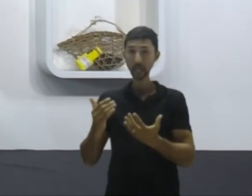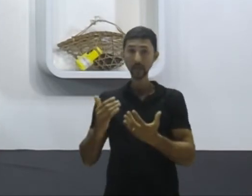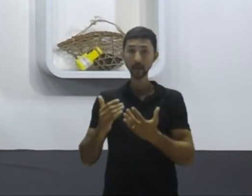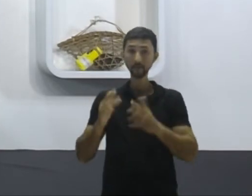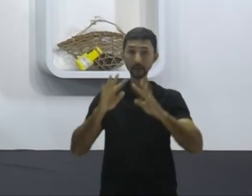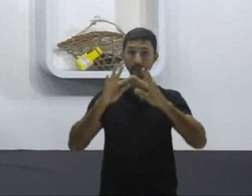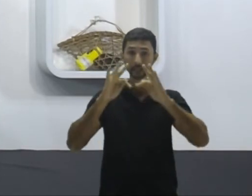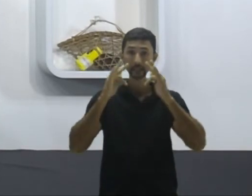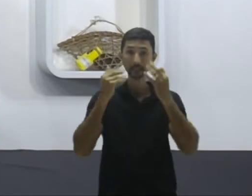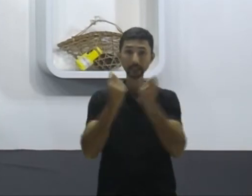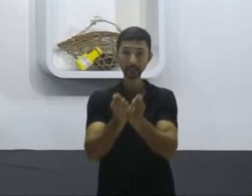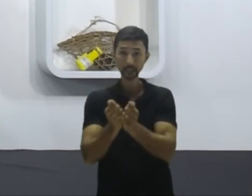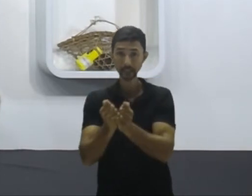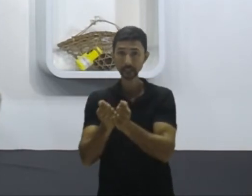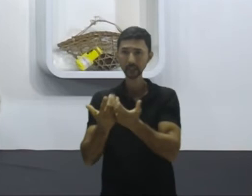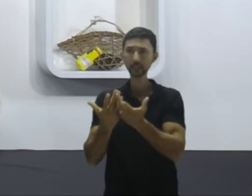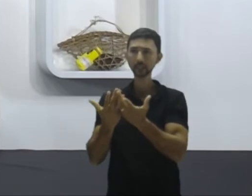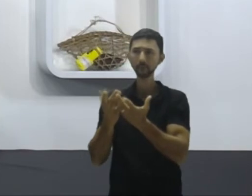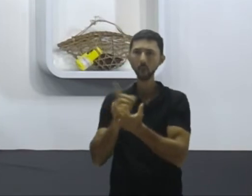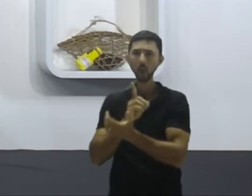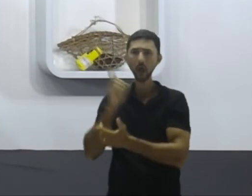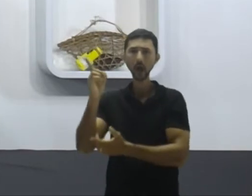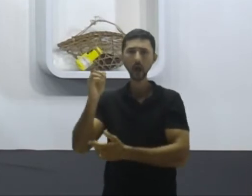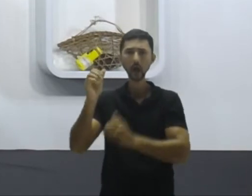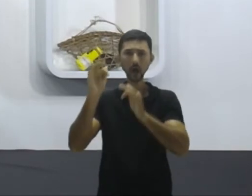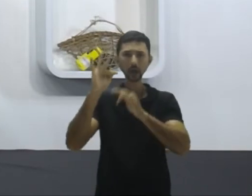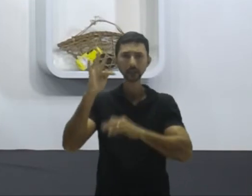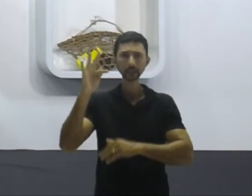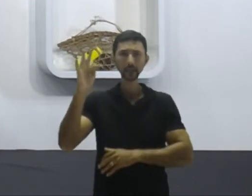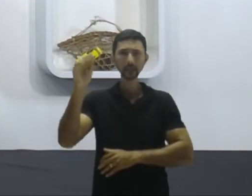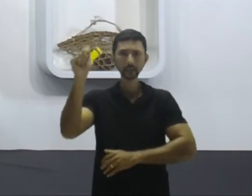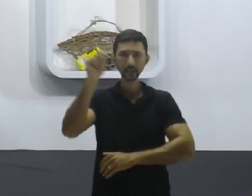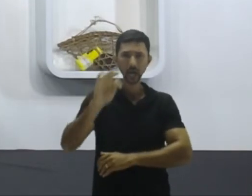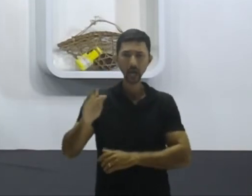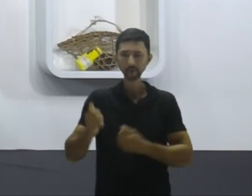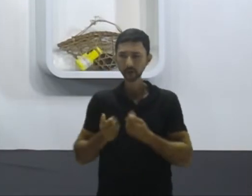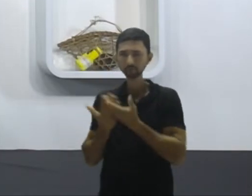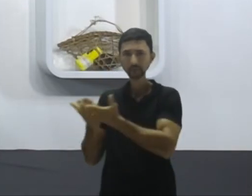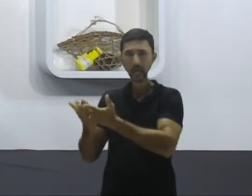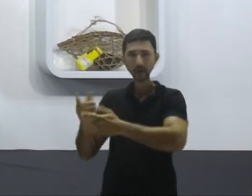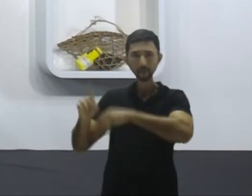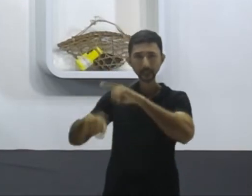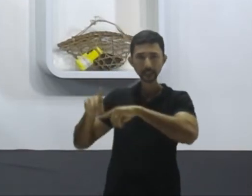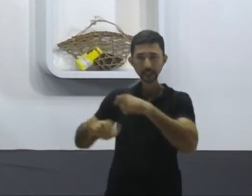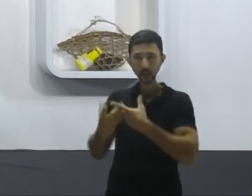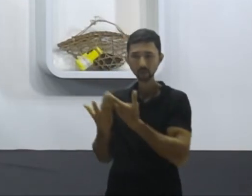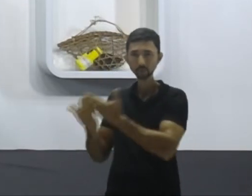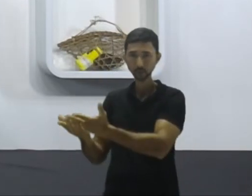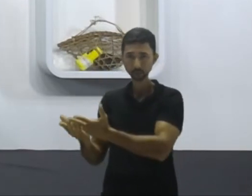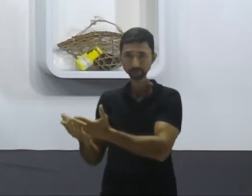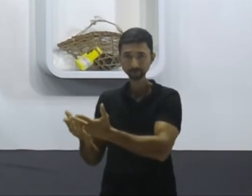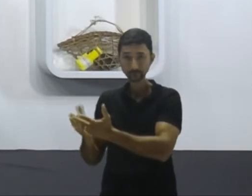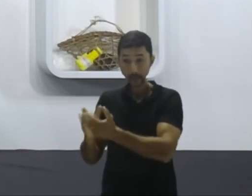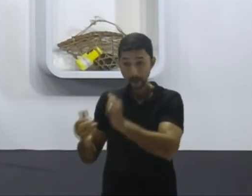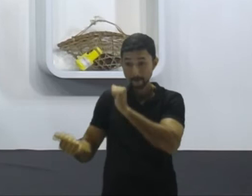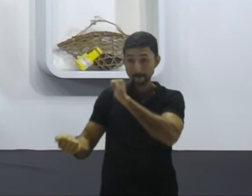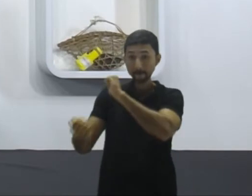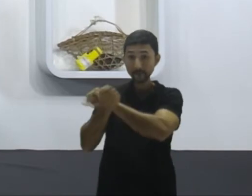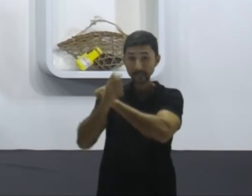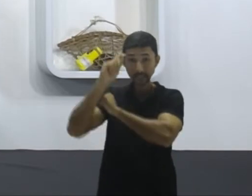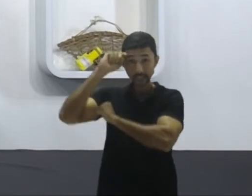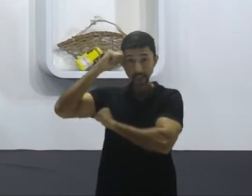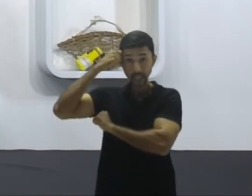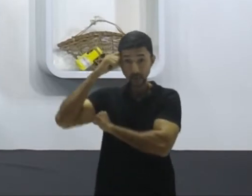instrumentalizar esses chefes, né, esses reis africanos com armas, para que eles pudessem prender negros,